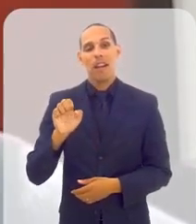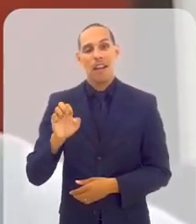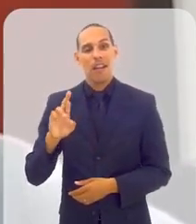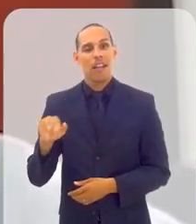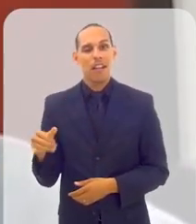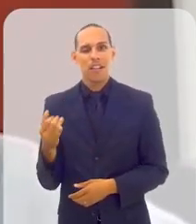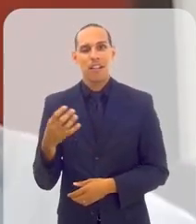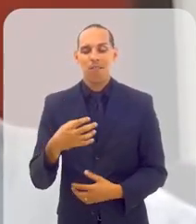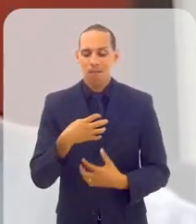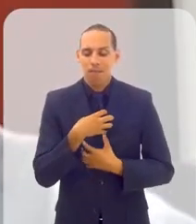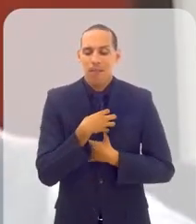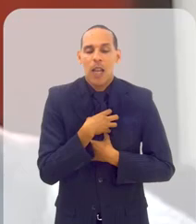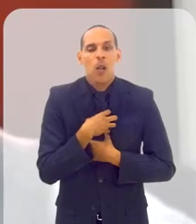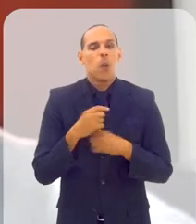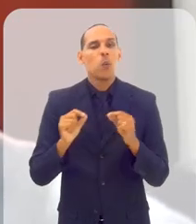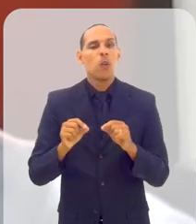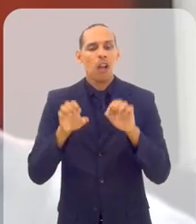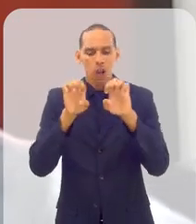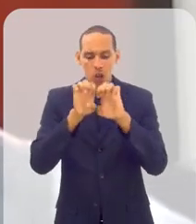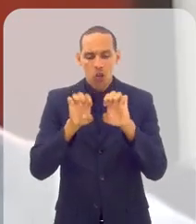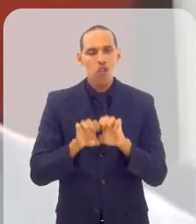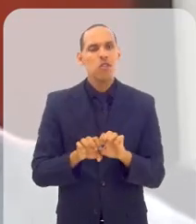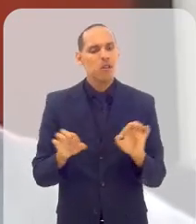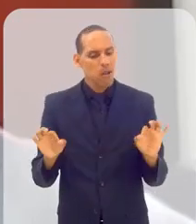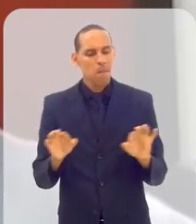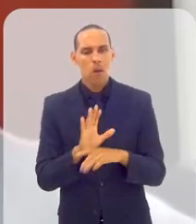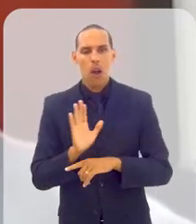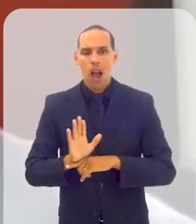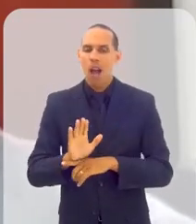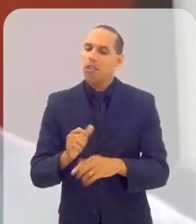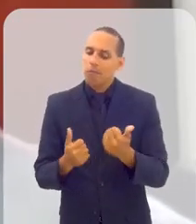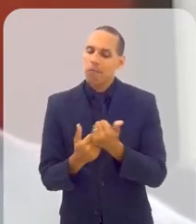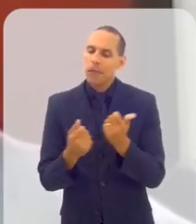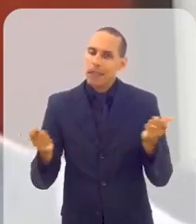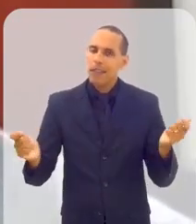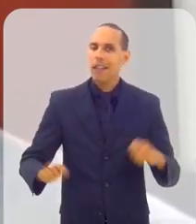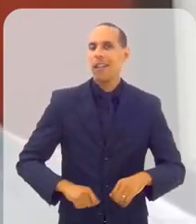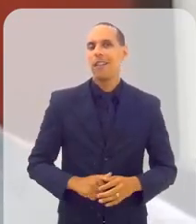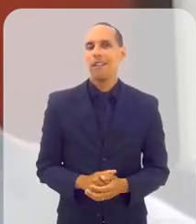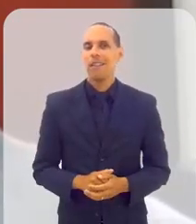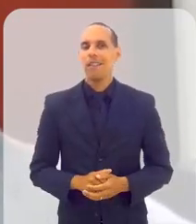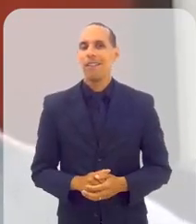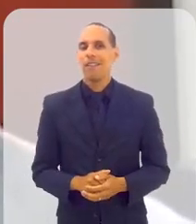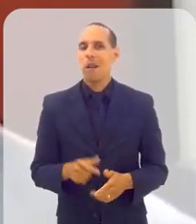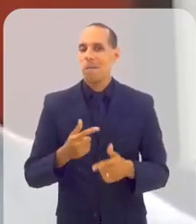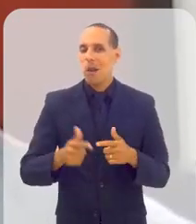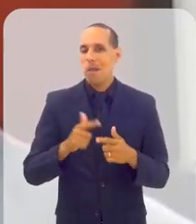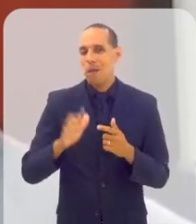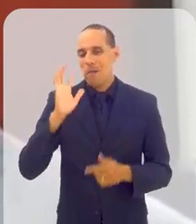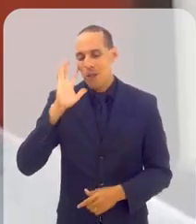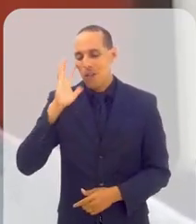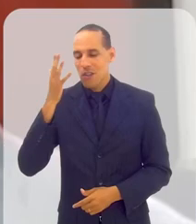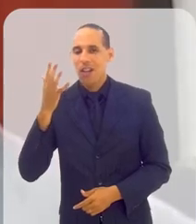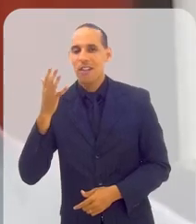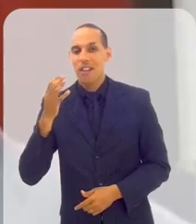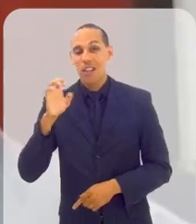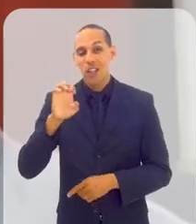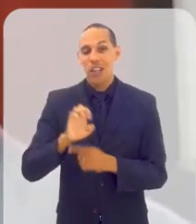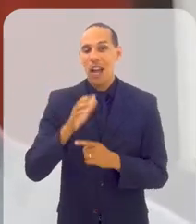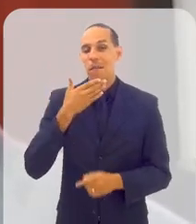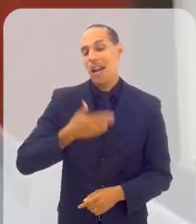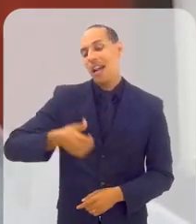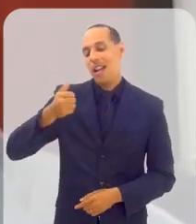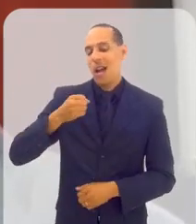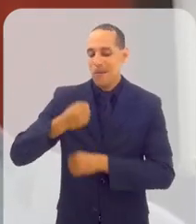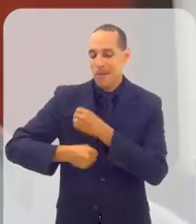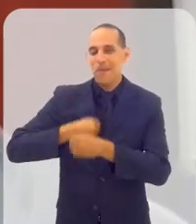se sente assim bastante estruturada e preparada para contribuir para a solução de um Estado